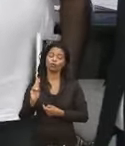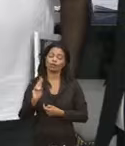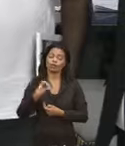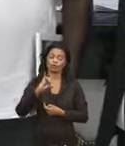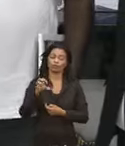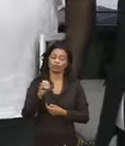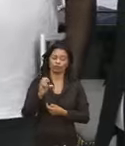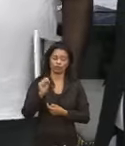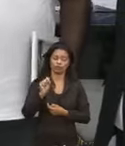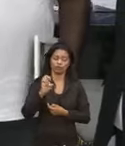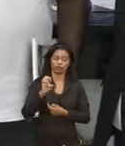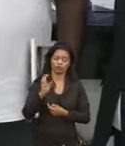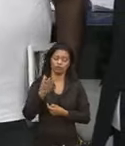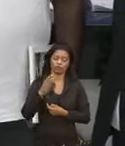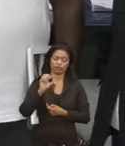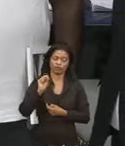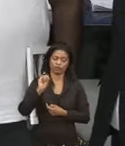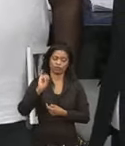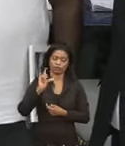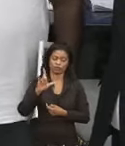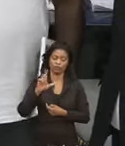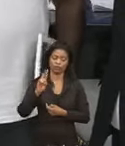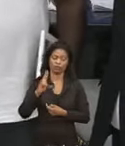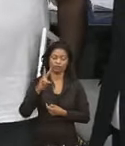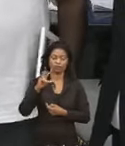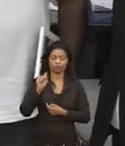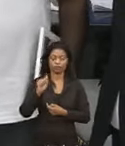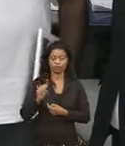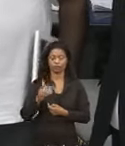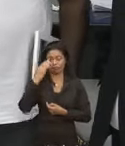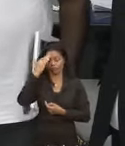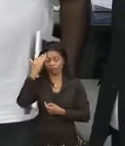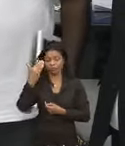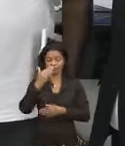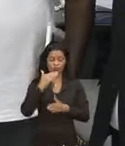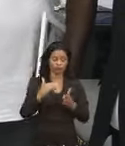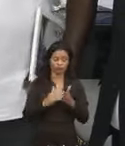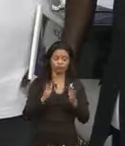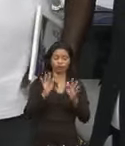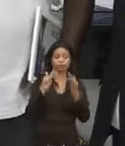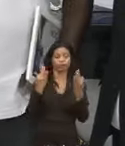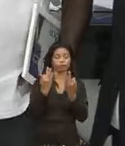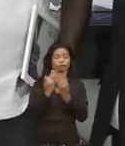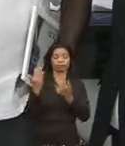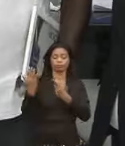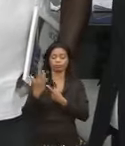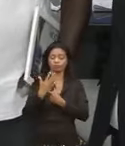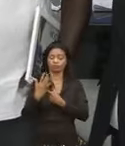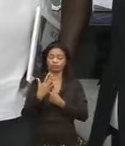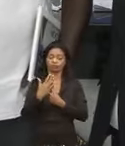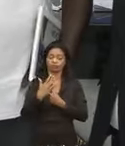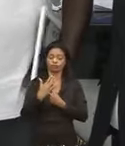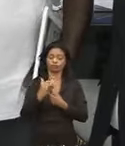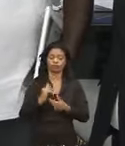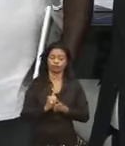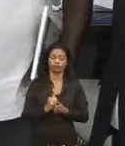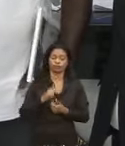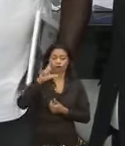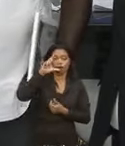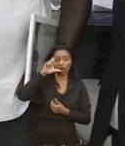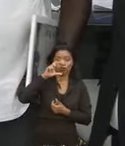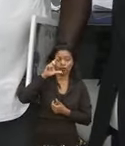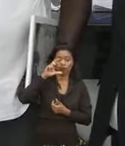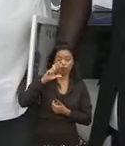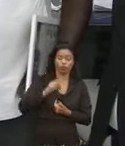José Silva. José Silva. Só tenho a agradecer todos a eles, meus familiares, amigos que me ajudaram a postar minha foto